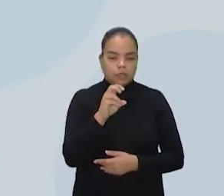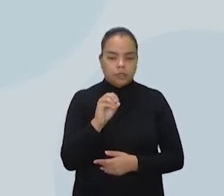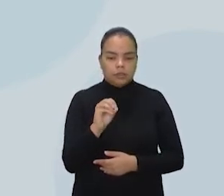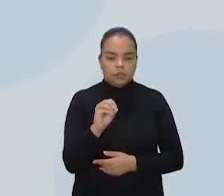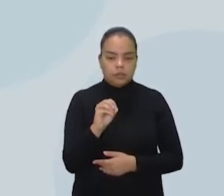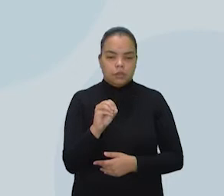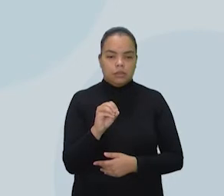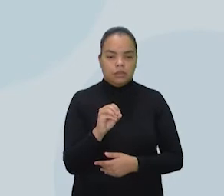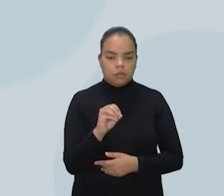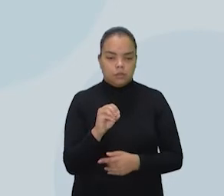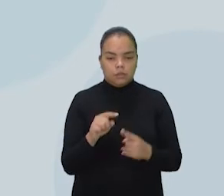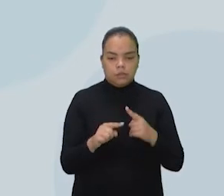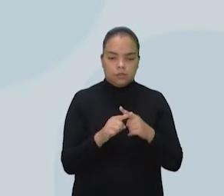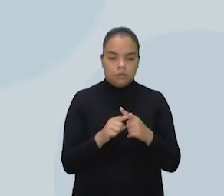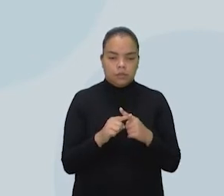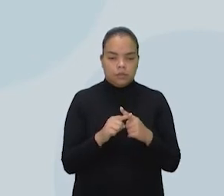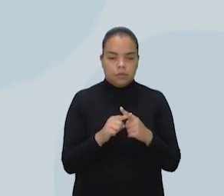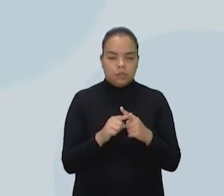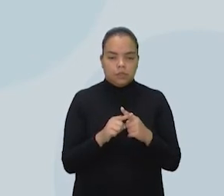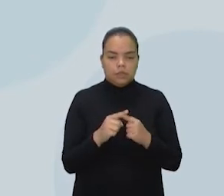750 vezes